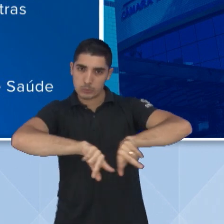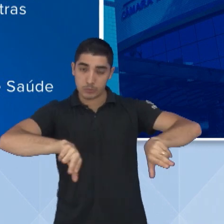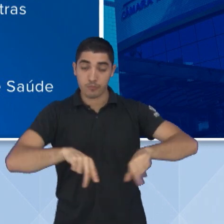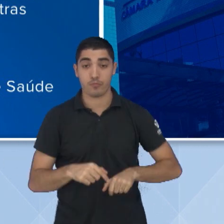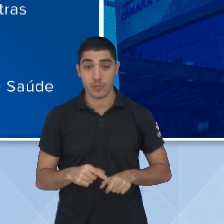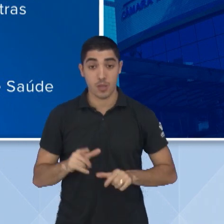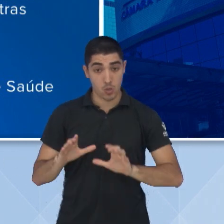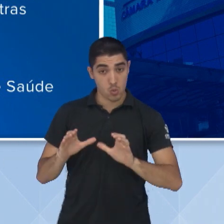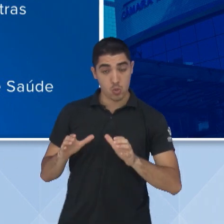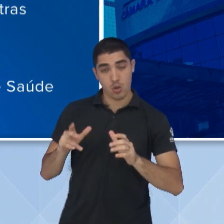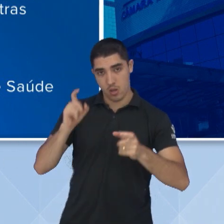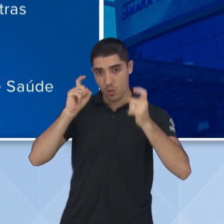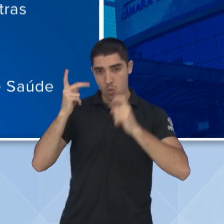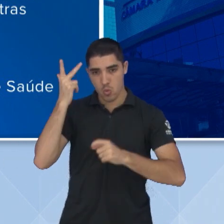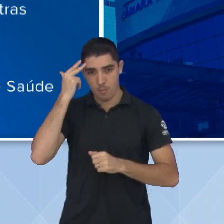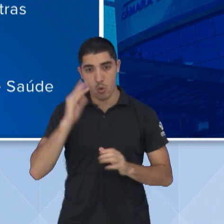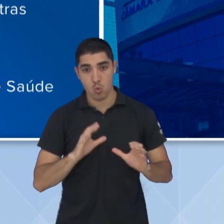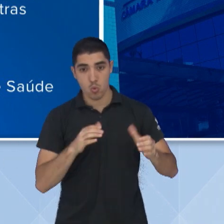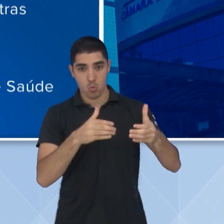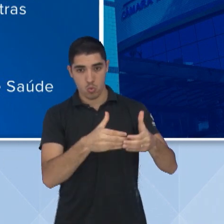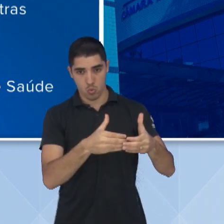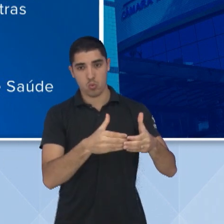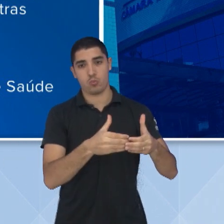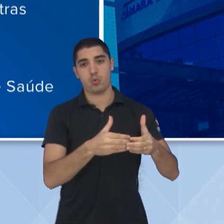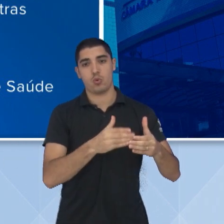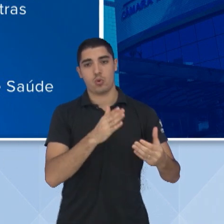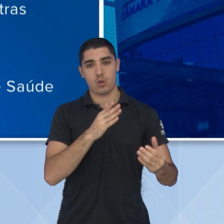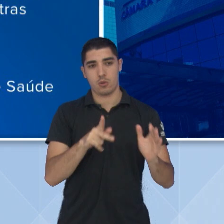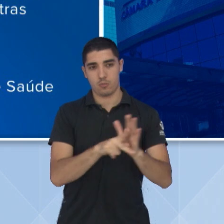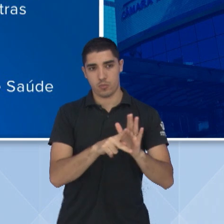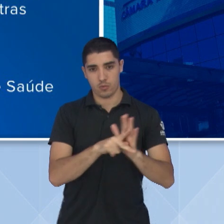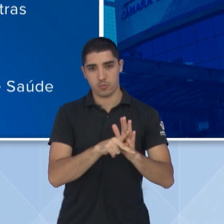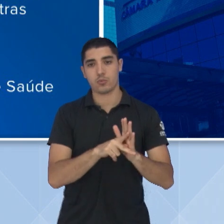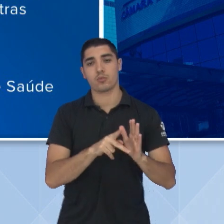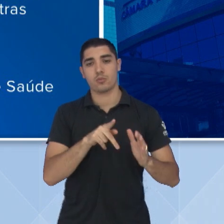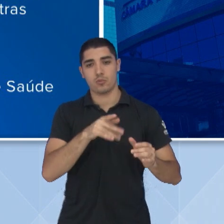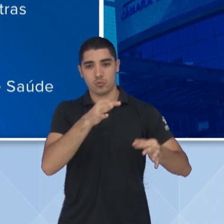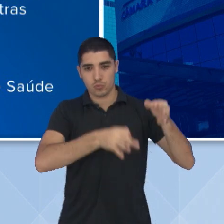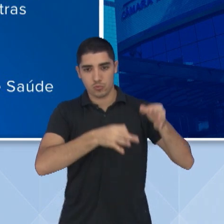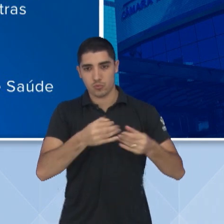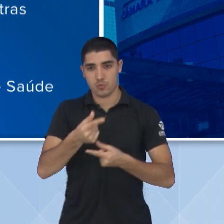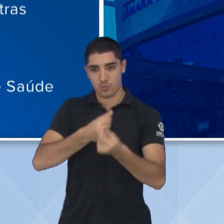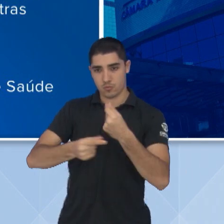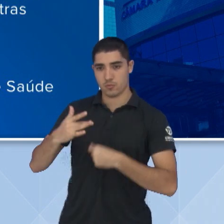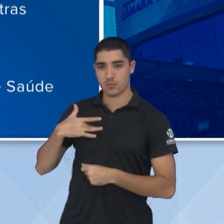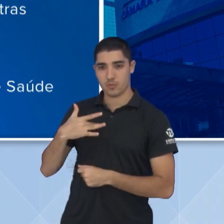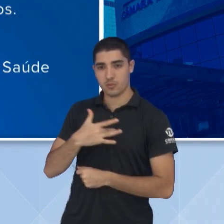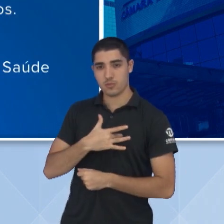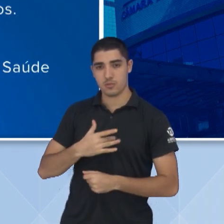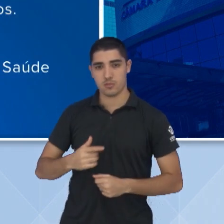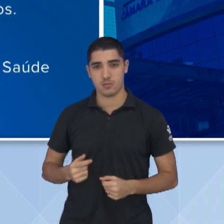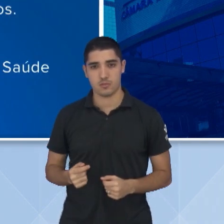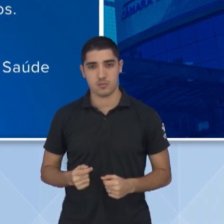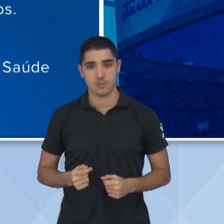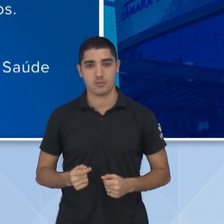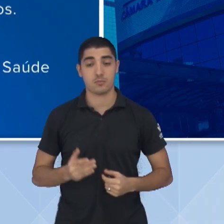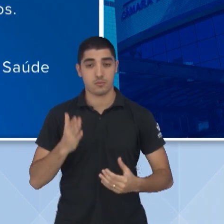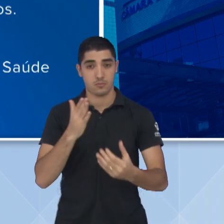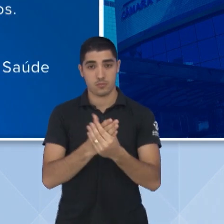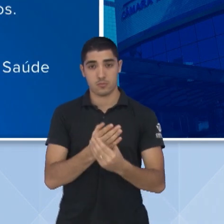rito é ordinário, comissões de Justiça, Economia e Saúde. Processo número